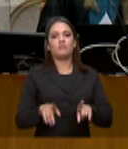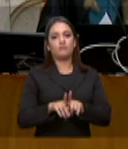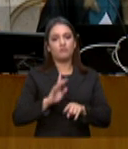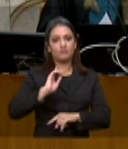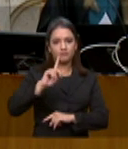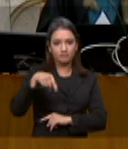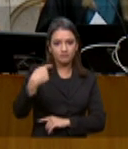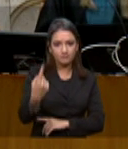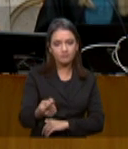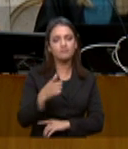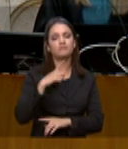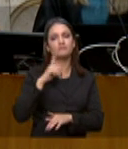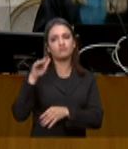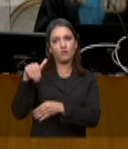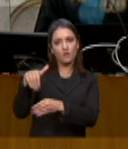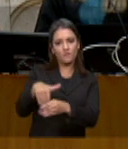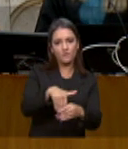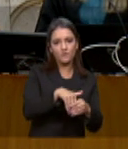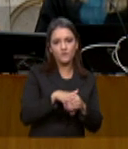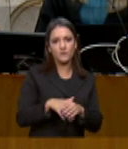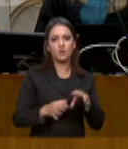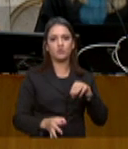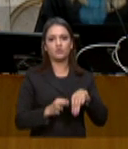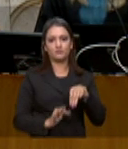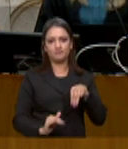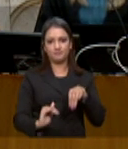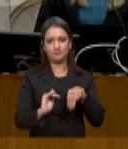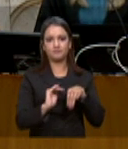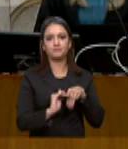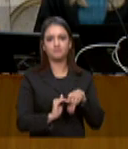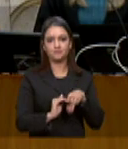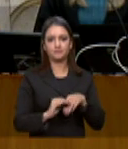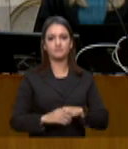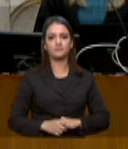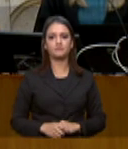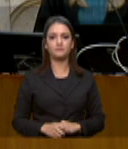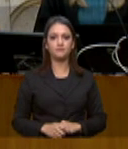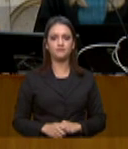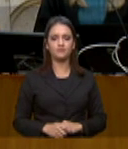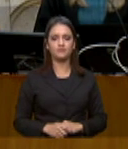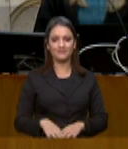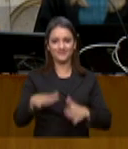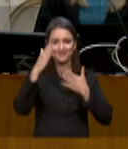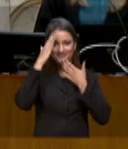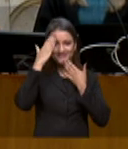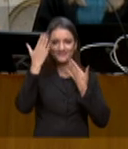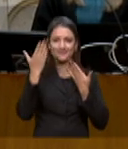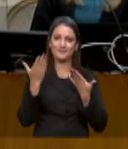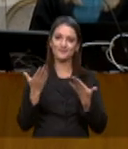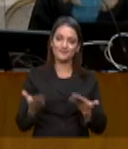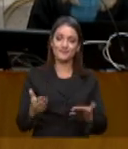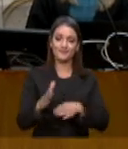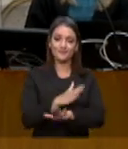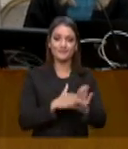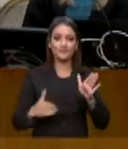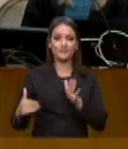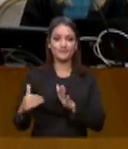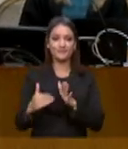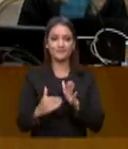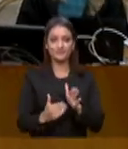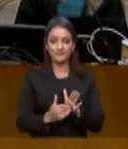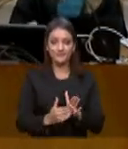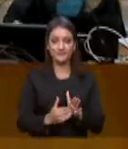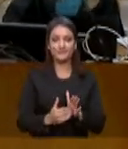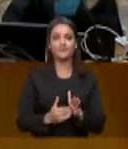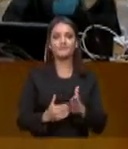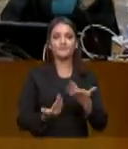posteriormente colheremos os votos que estão na ordem aqui. Eu agradeço a todos os